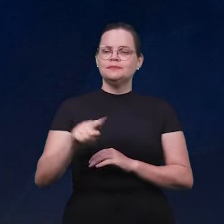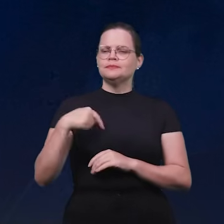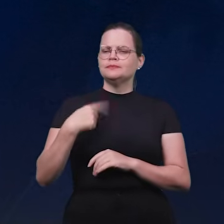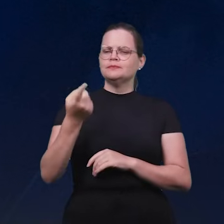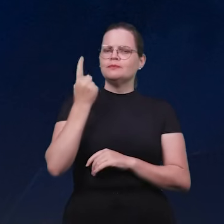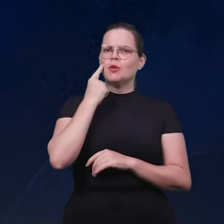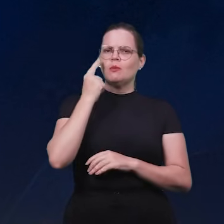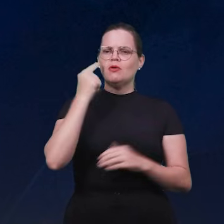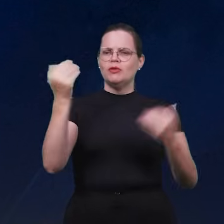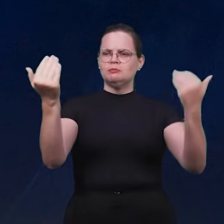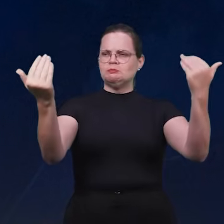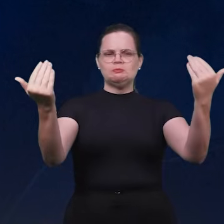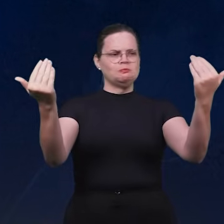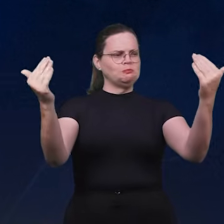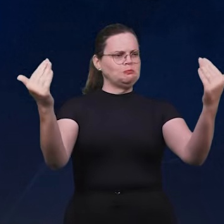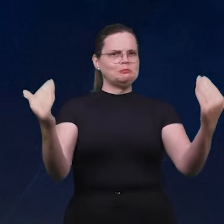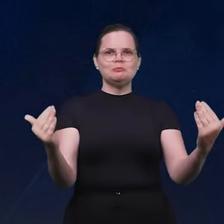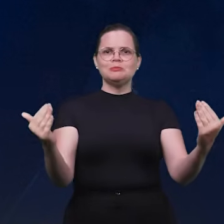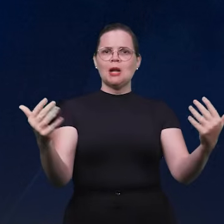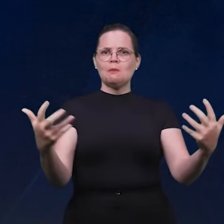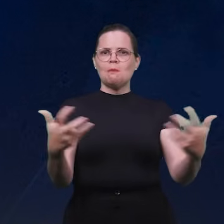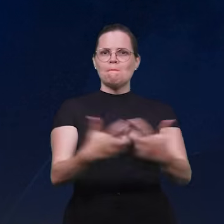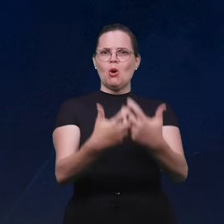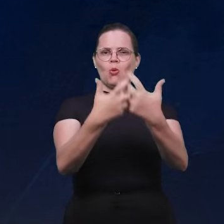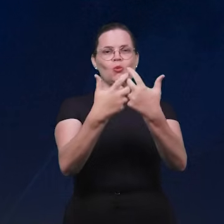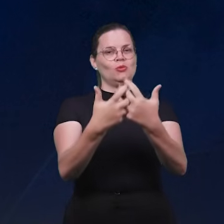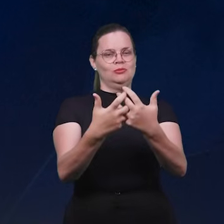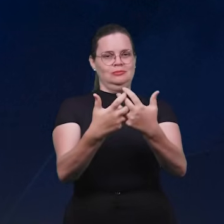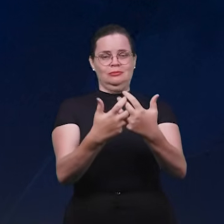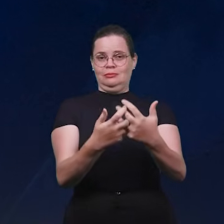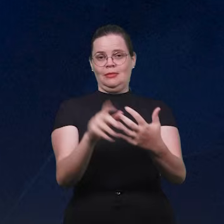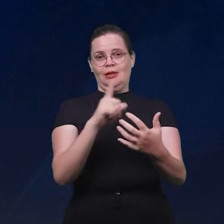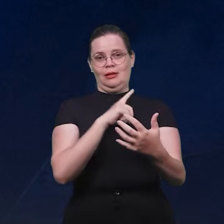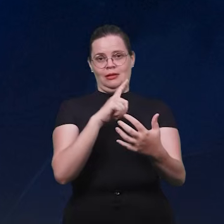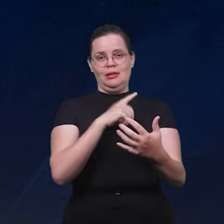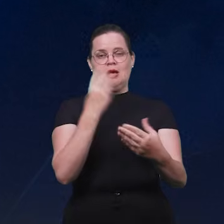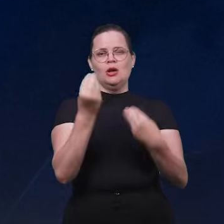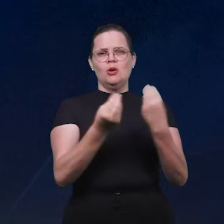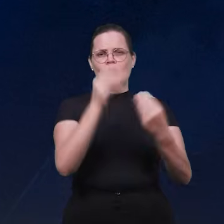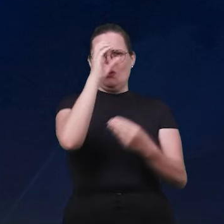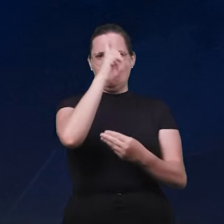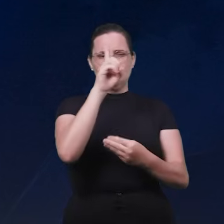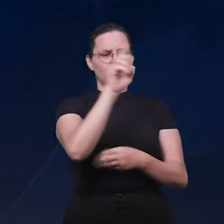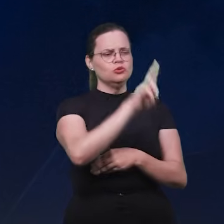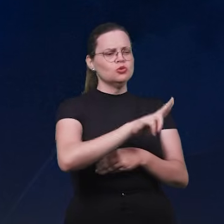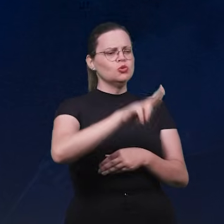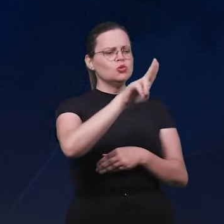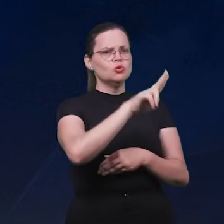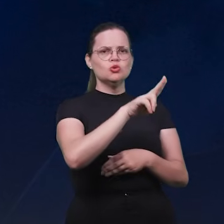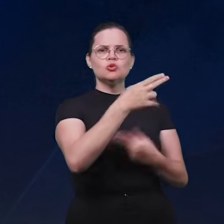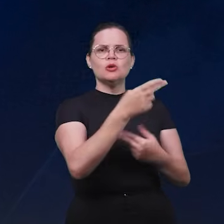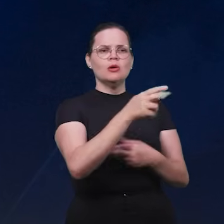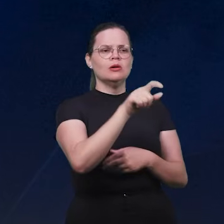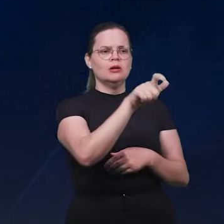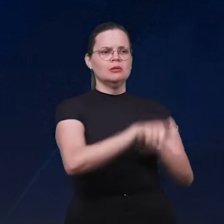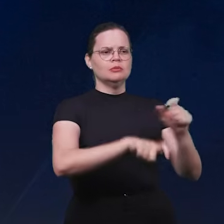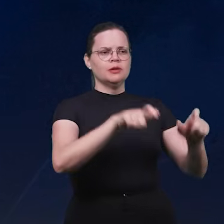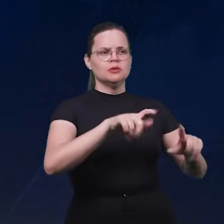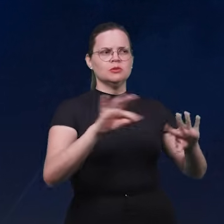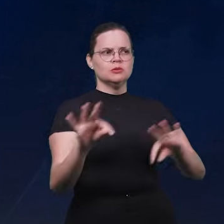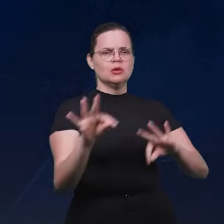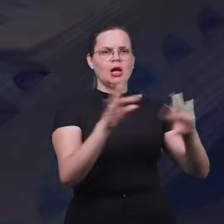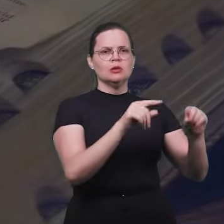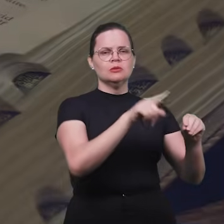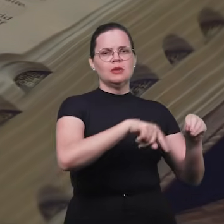perfeito paralelo que se estabelece entre a forma como Deus usou para dar